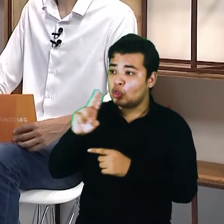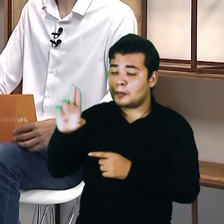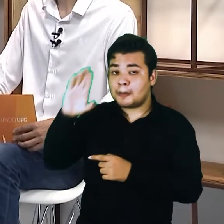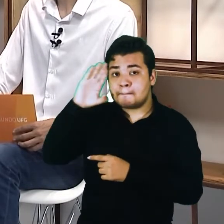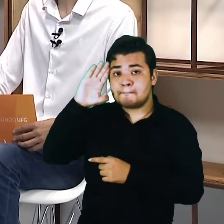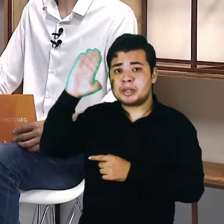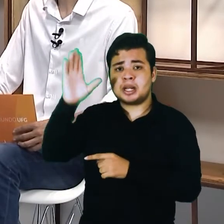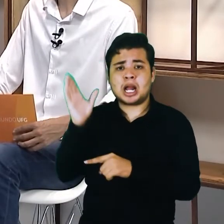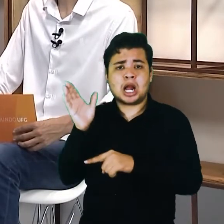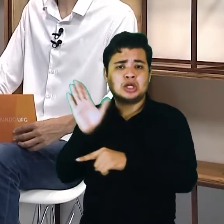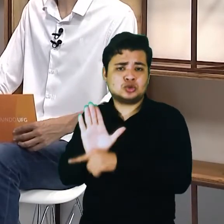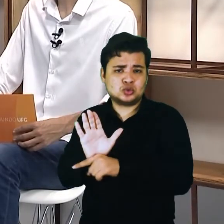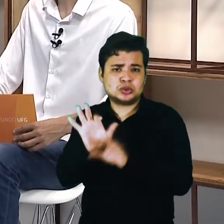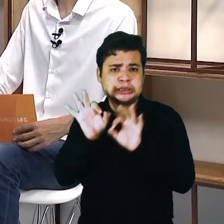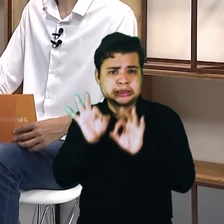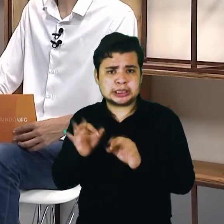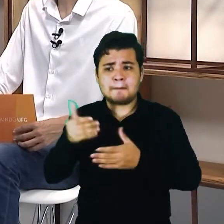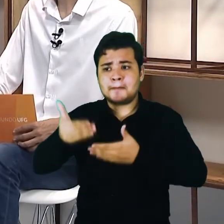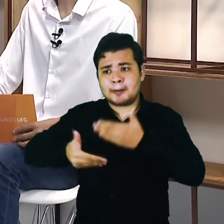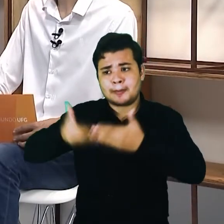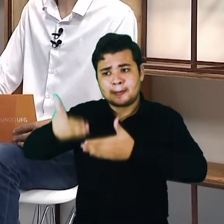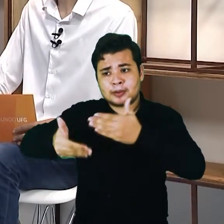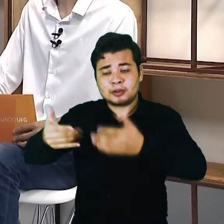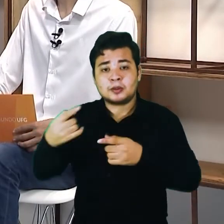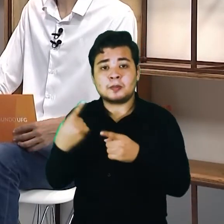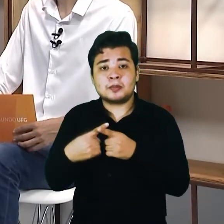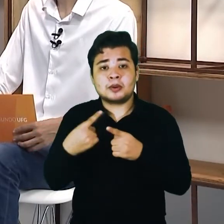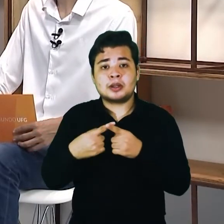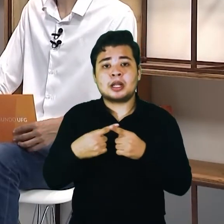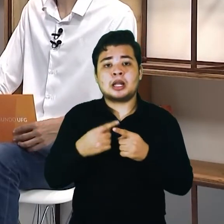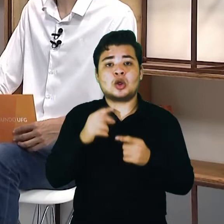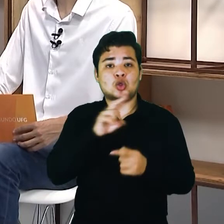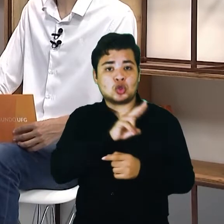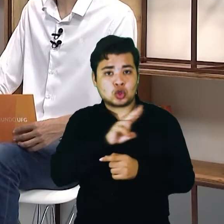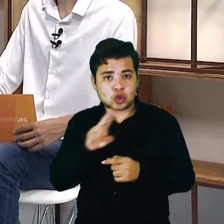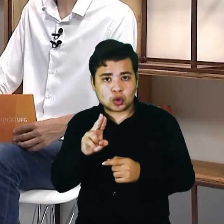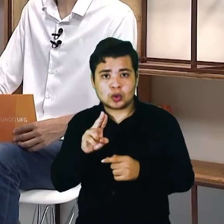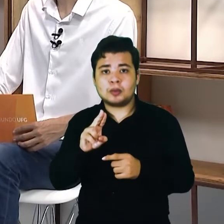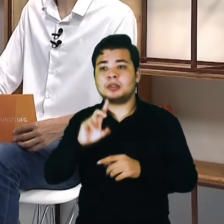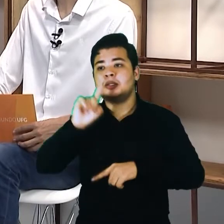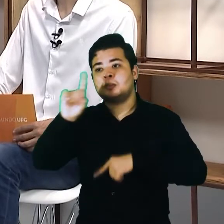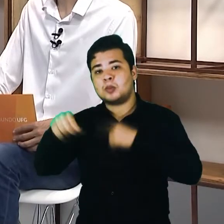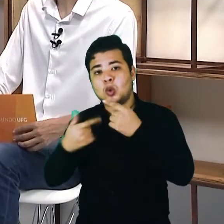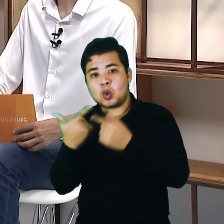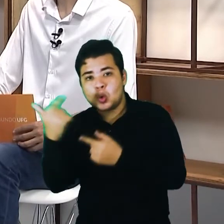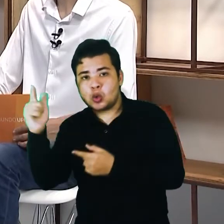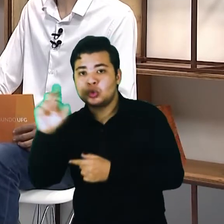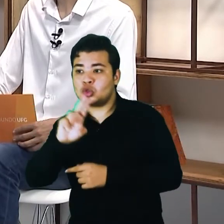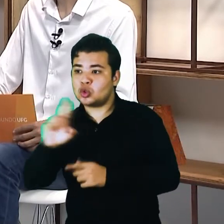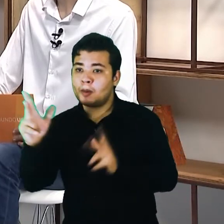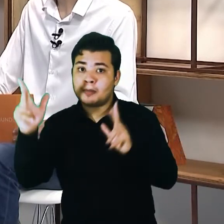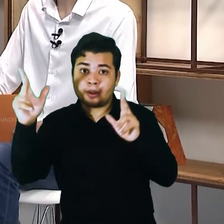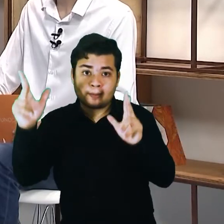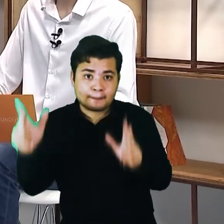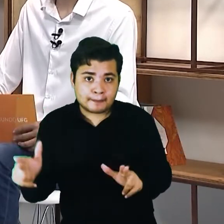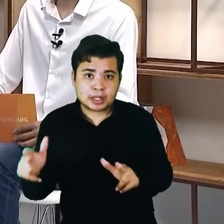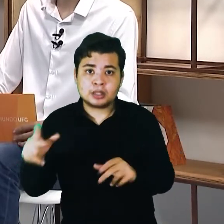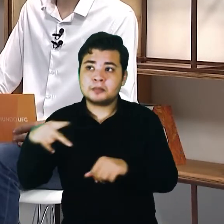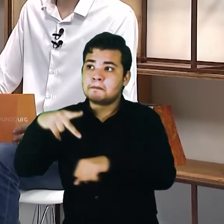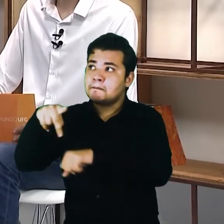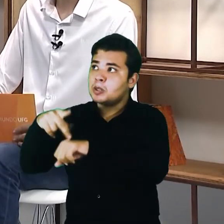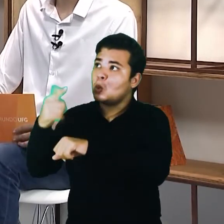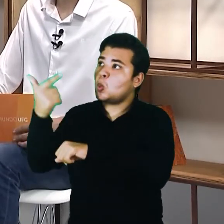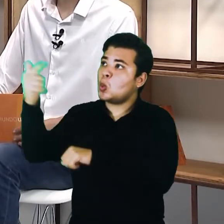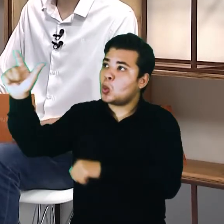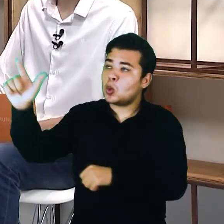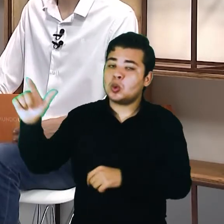dá base. Eu posso usar esse nome aqui, outra pessoa vai usar o mesmo material, com o mesmo nome em outro lugar, sei lá, fora